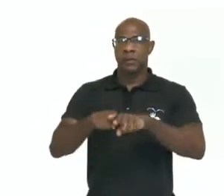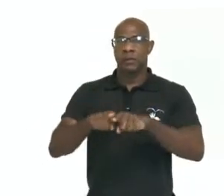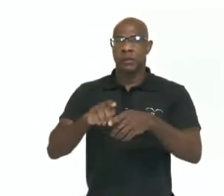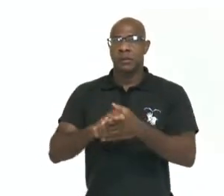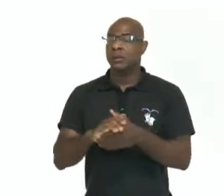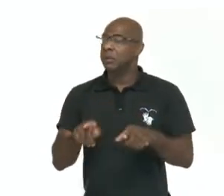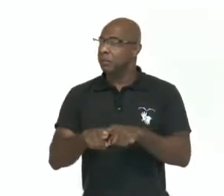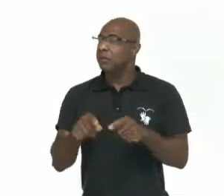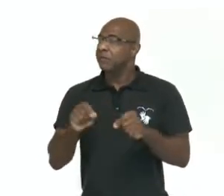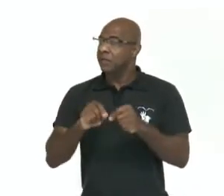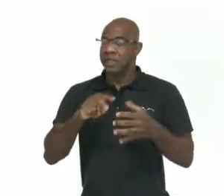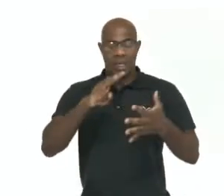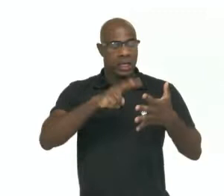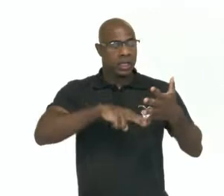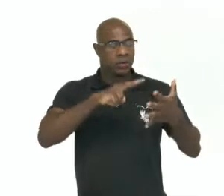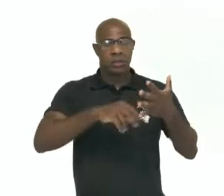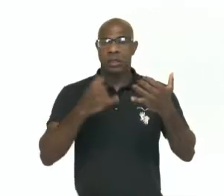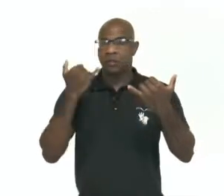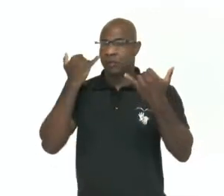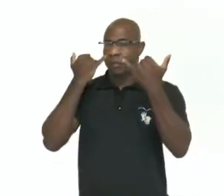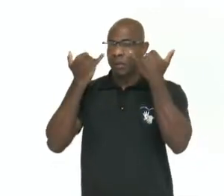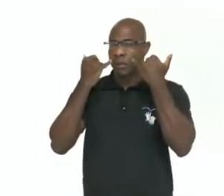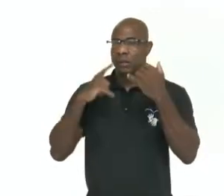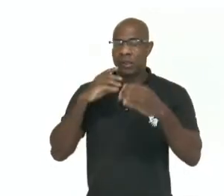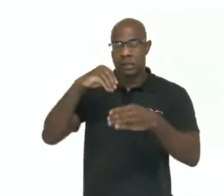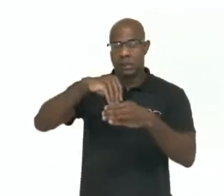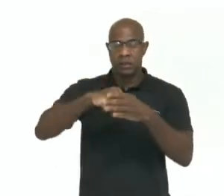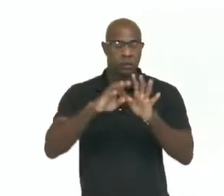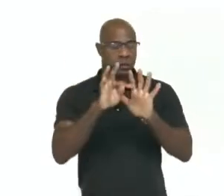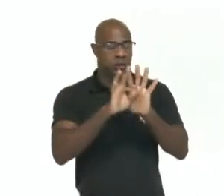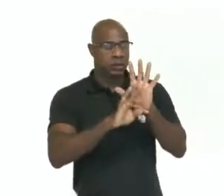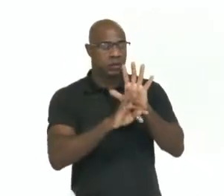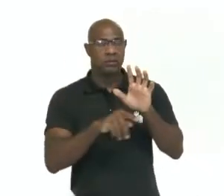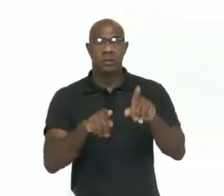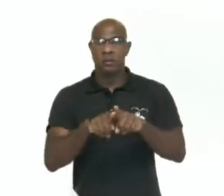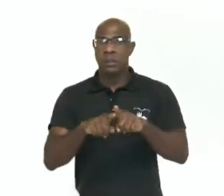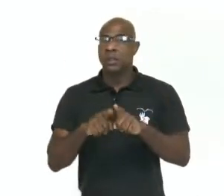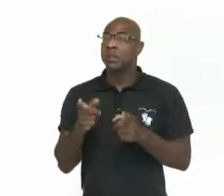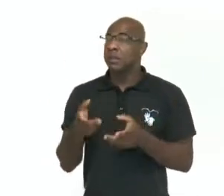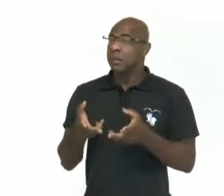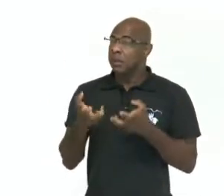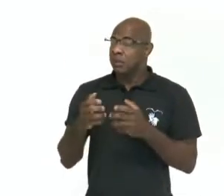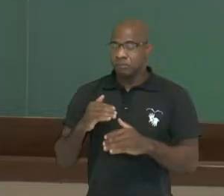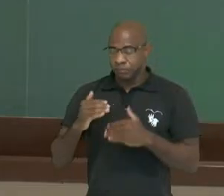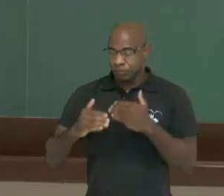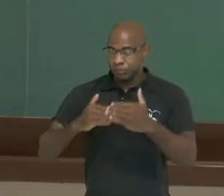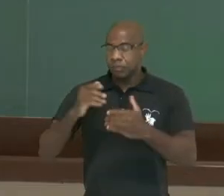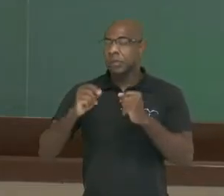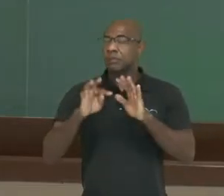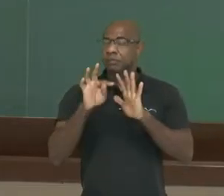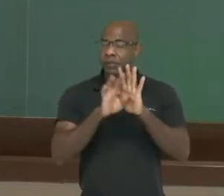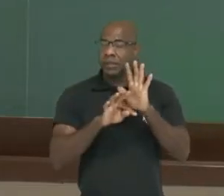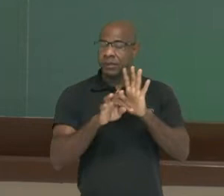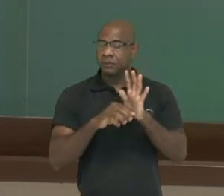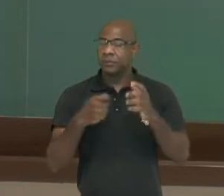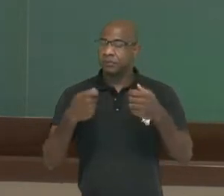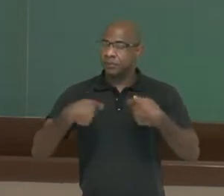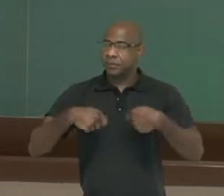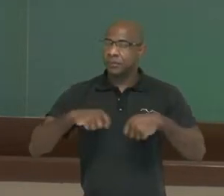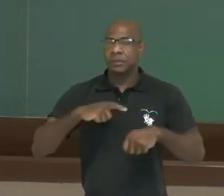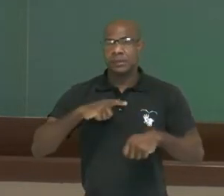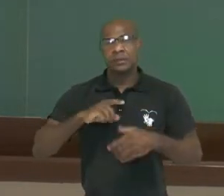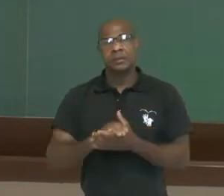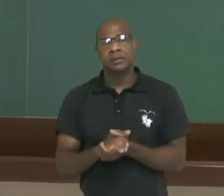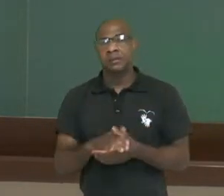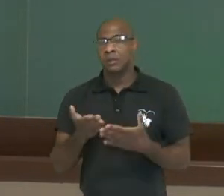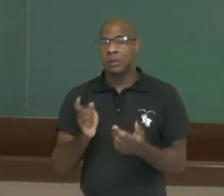leitura produtiva das informações do texto e garantir a progressão textual. Então, meu querido e minha querida,